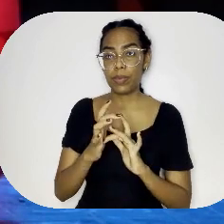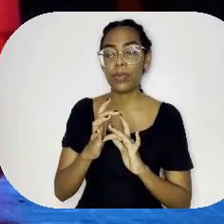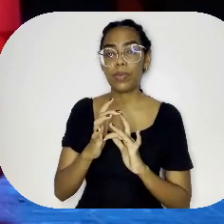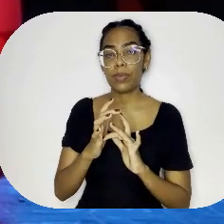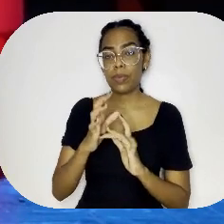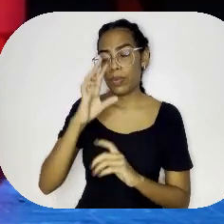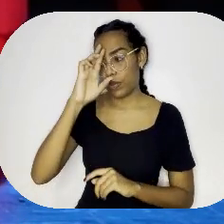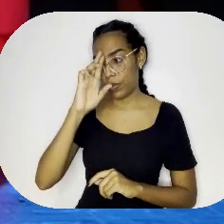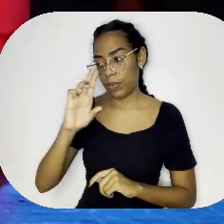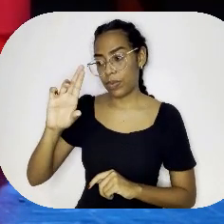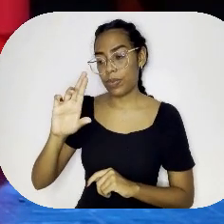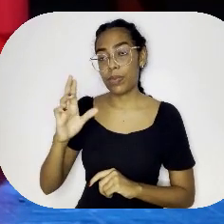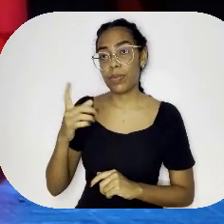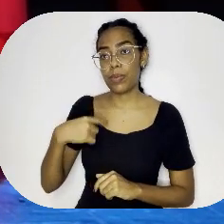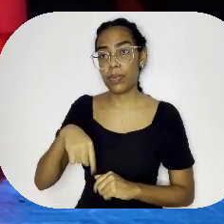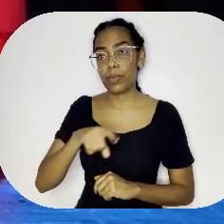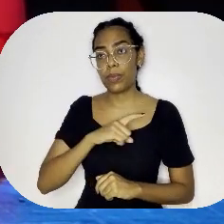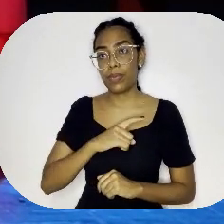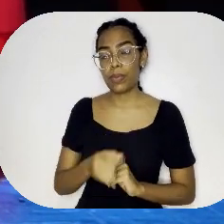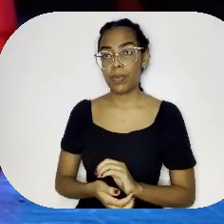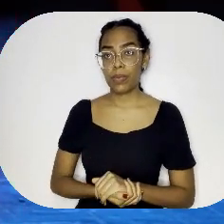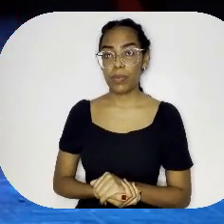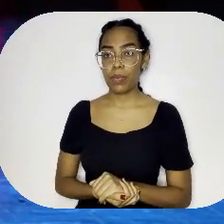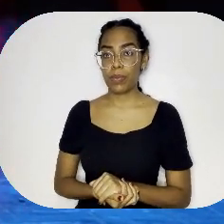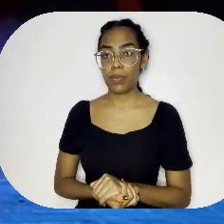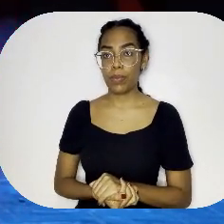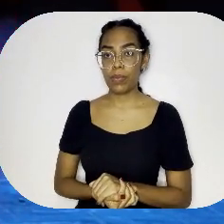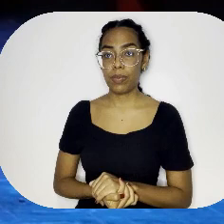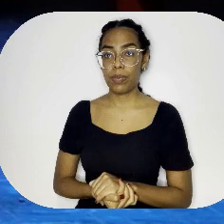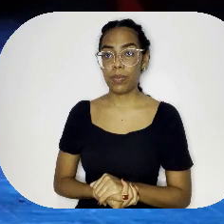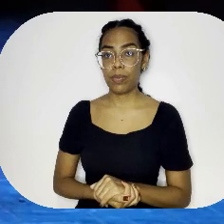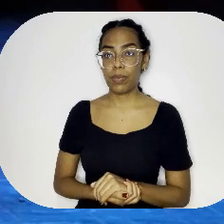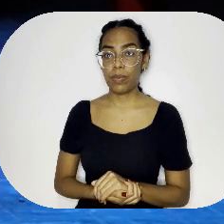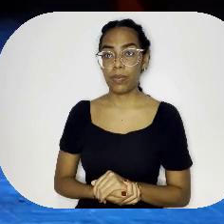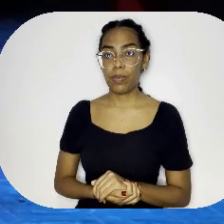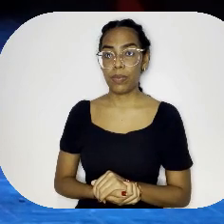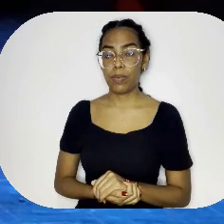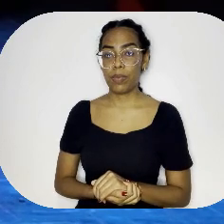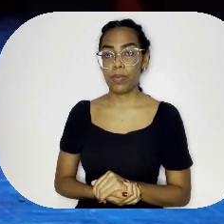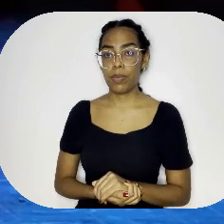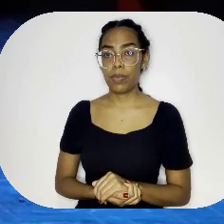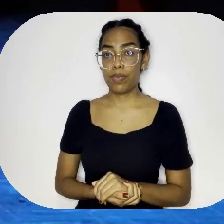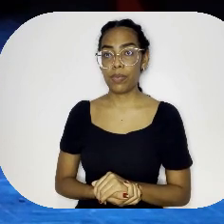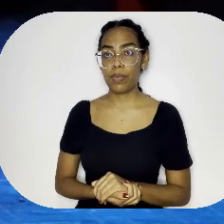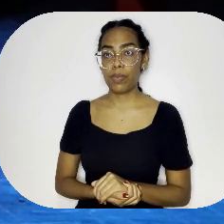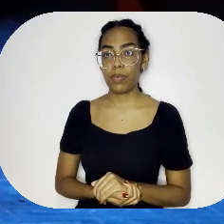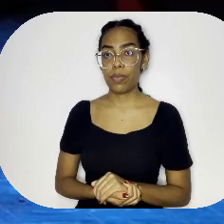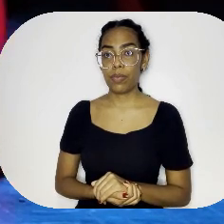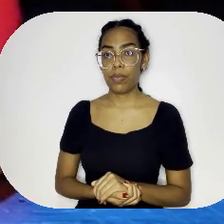o título A Jesus Cristo Nosso Senhor. E é claro, é da obra religiosa.